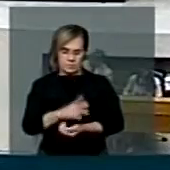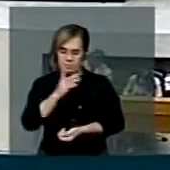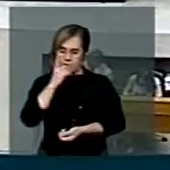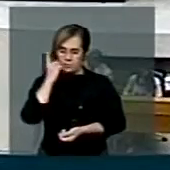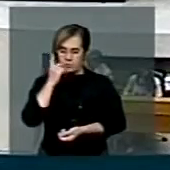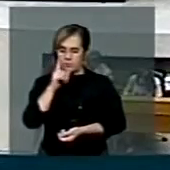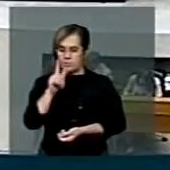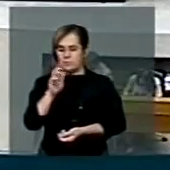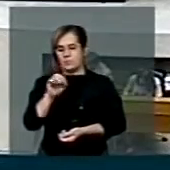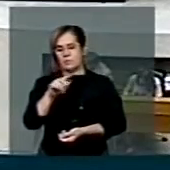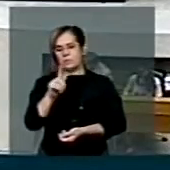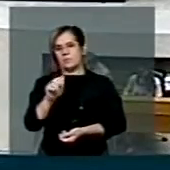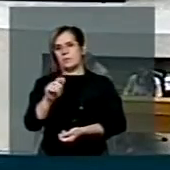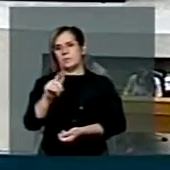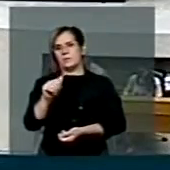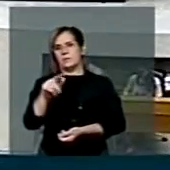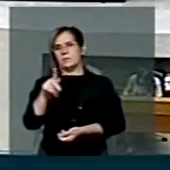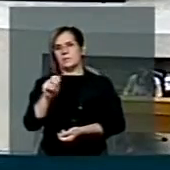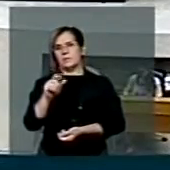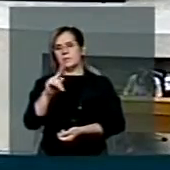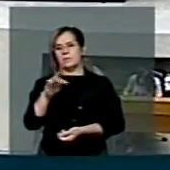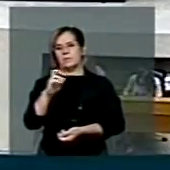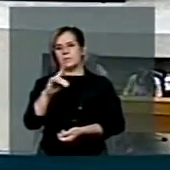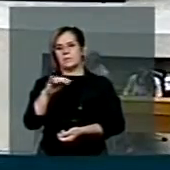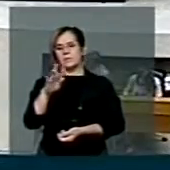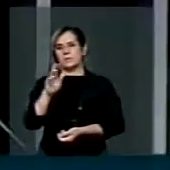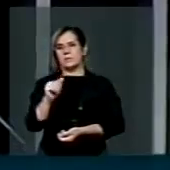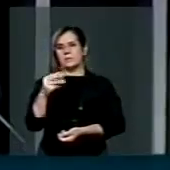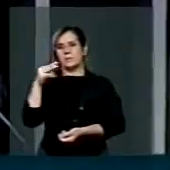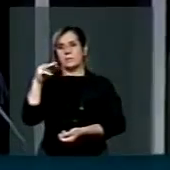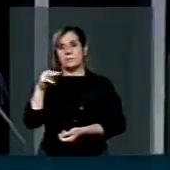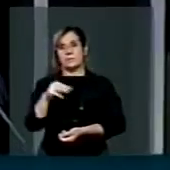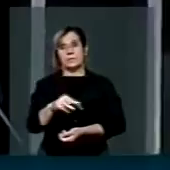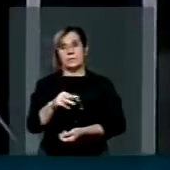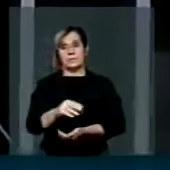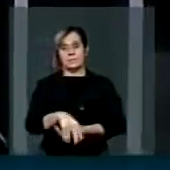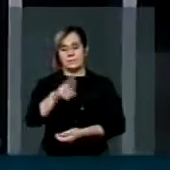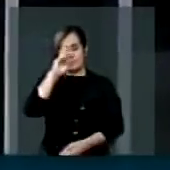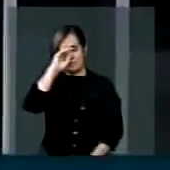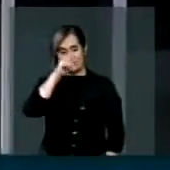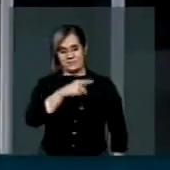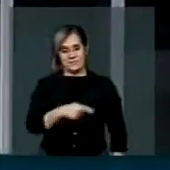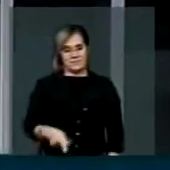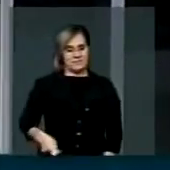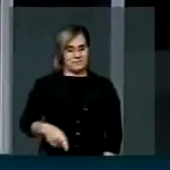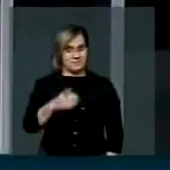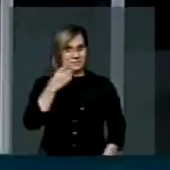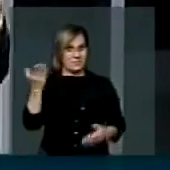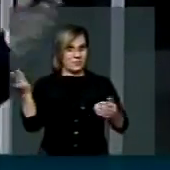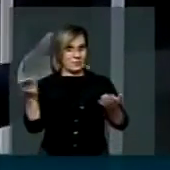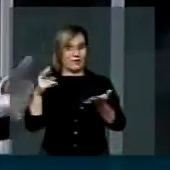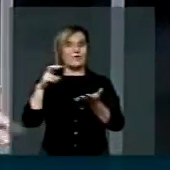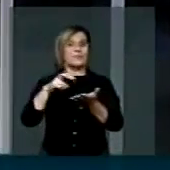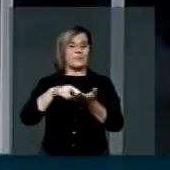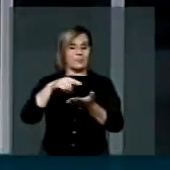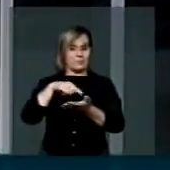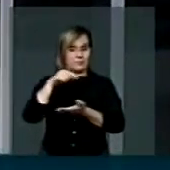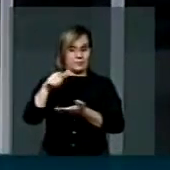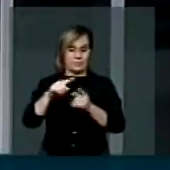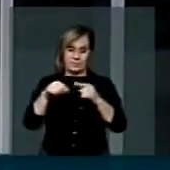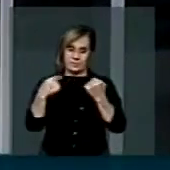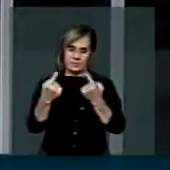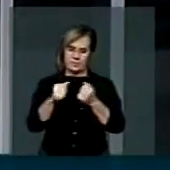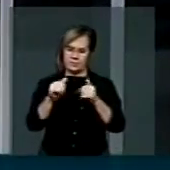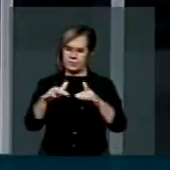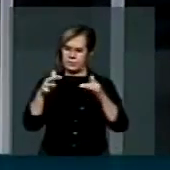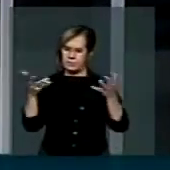Deputado Gonzaga Patriota, 3 minutos. Senhor presidente, senhoras e senhores deputados, vimos aqui pela manhã uma audiência grande